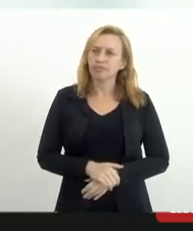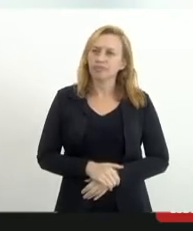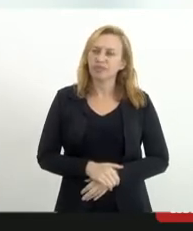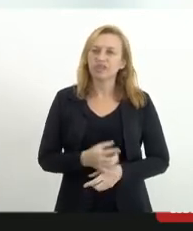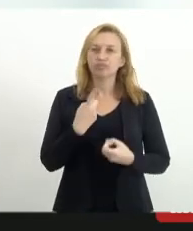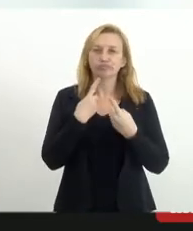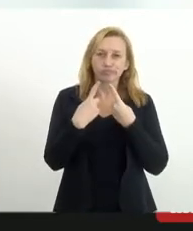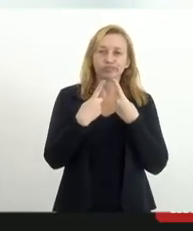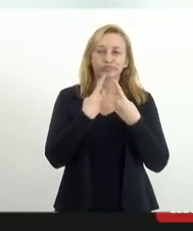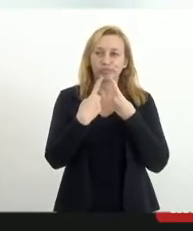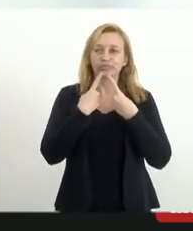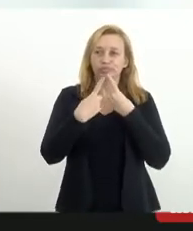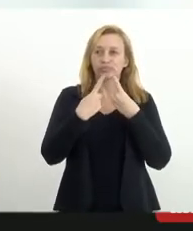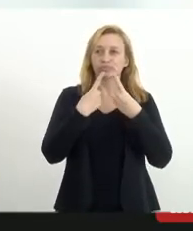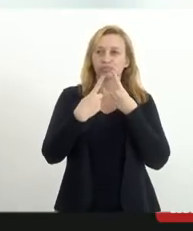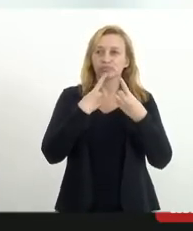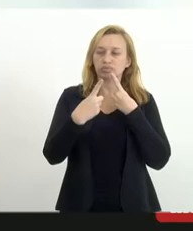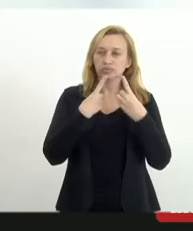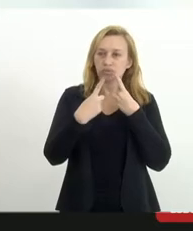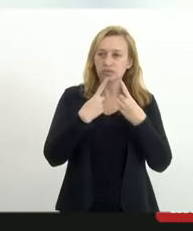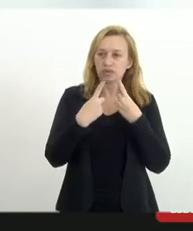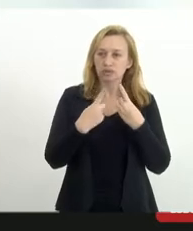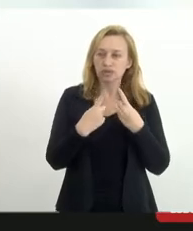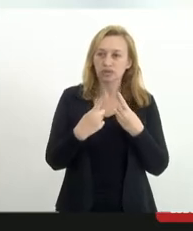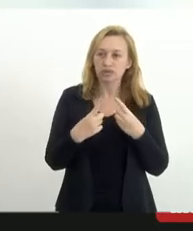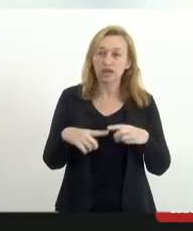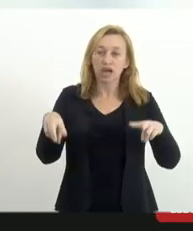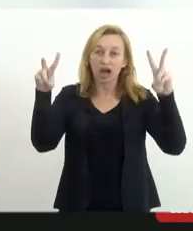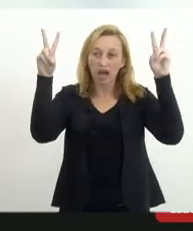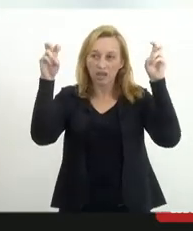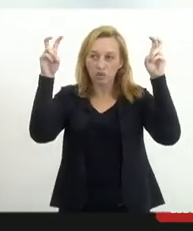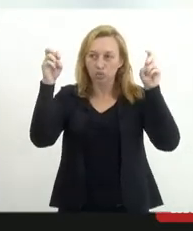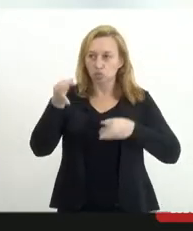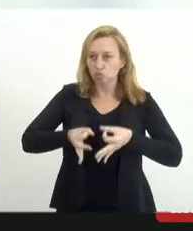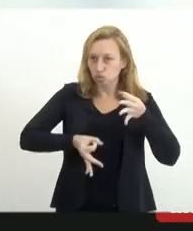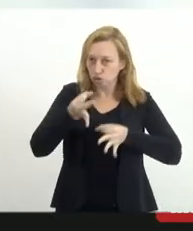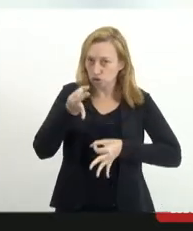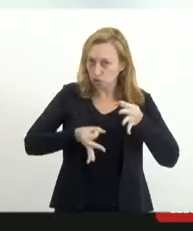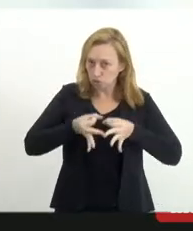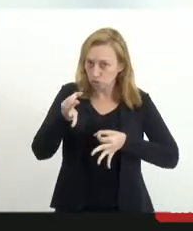de debater tese jurídica.